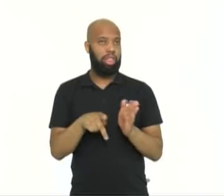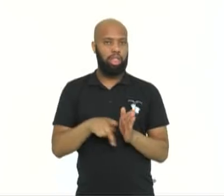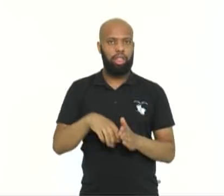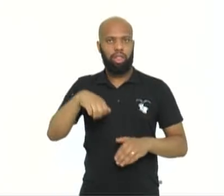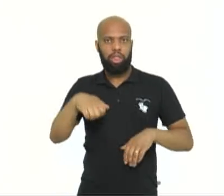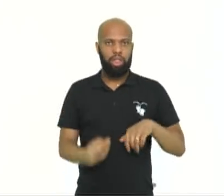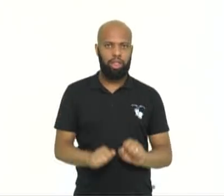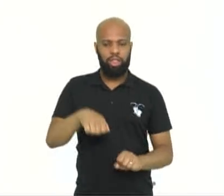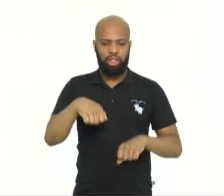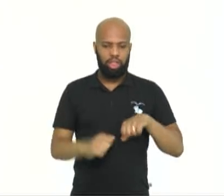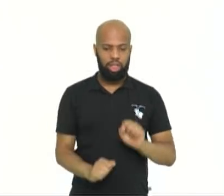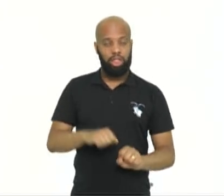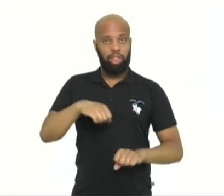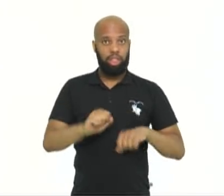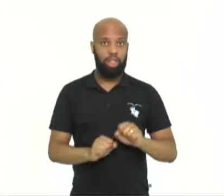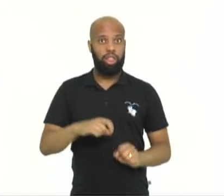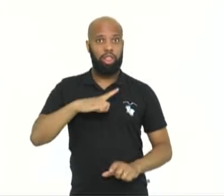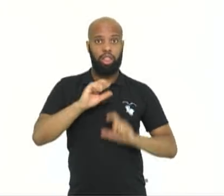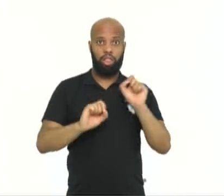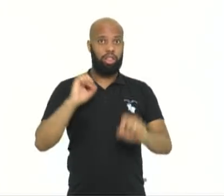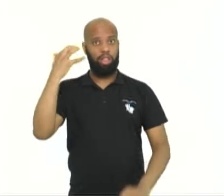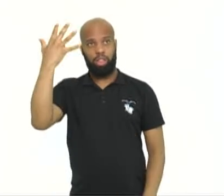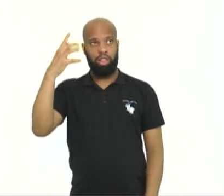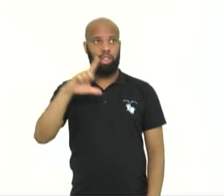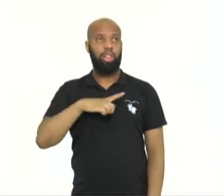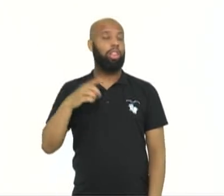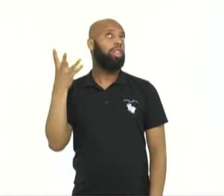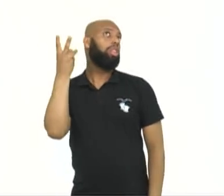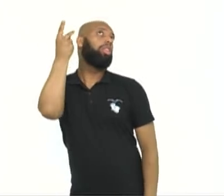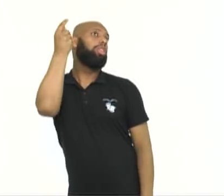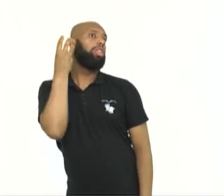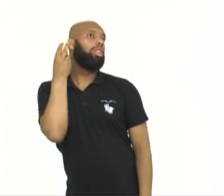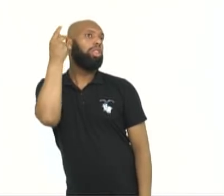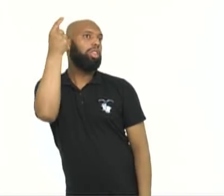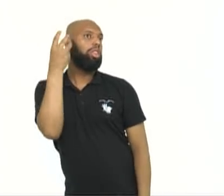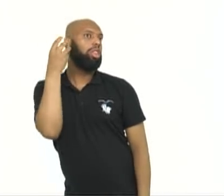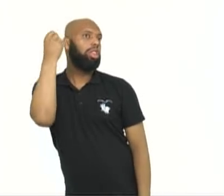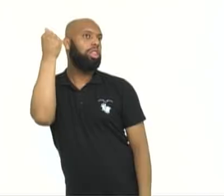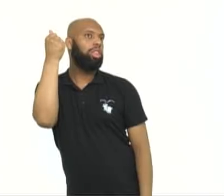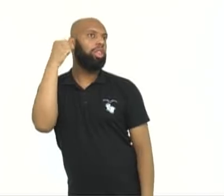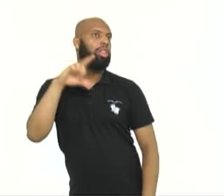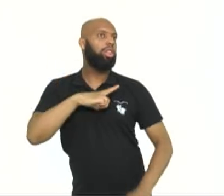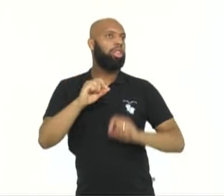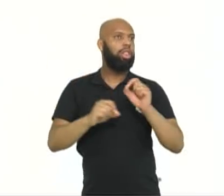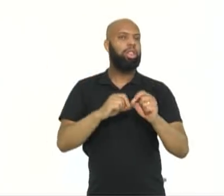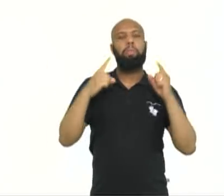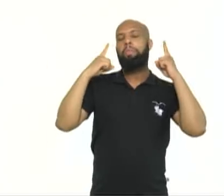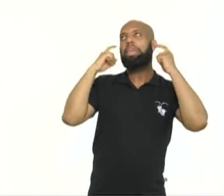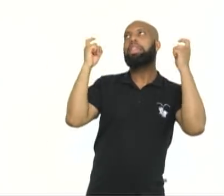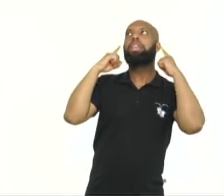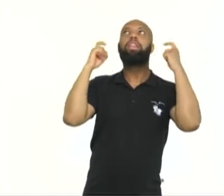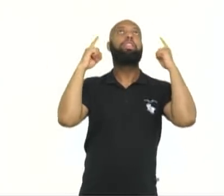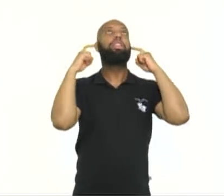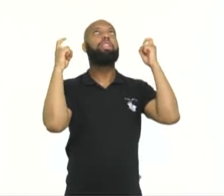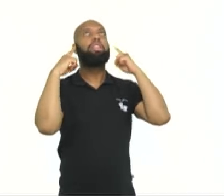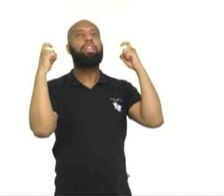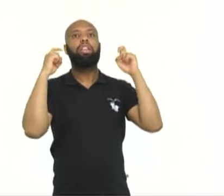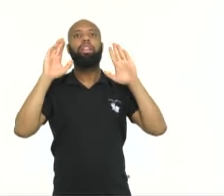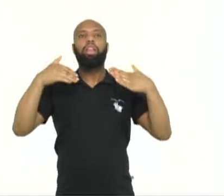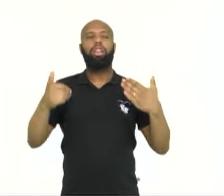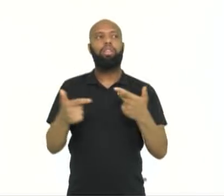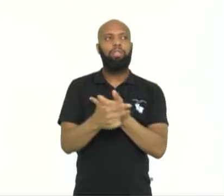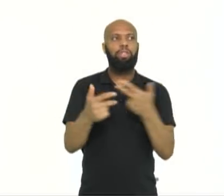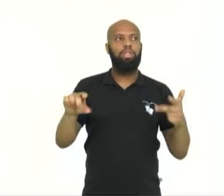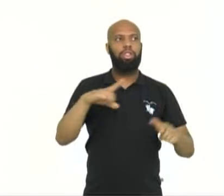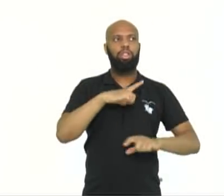trote. Quando de repente ouviu fufu, pum, pum, pum, fufu, tipum. E eis que a coisa